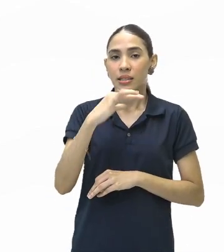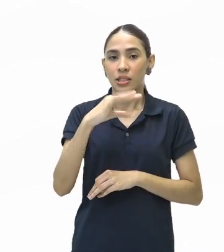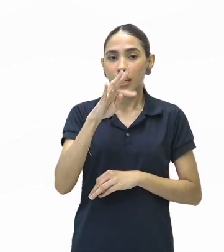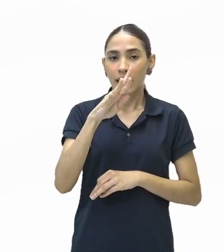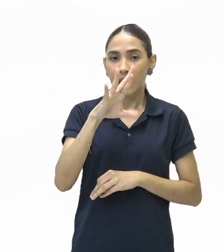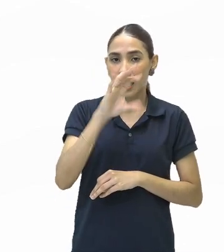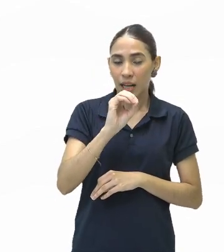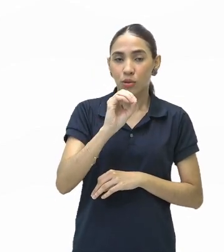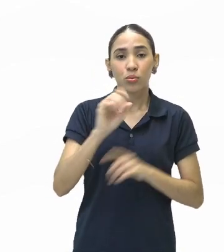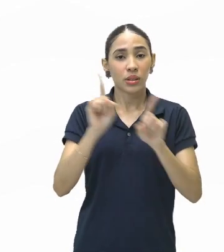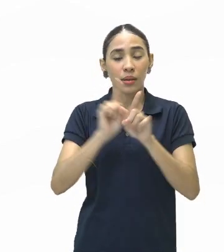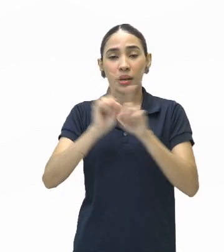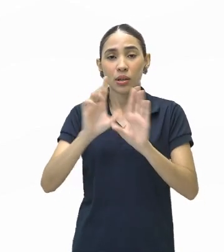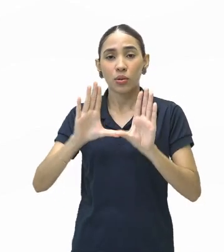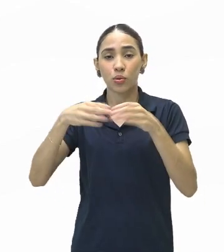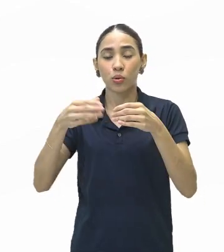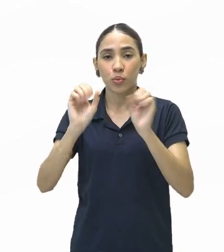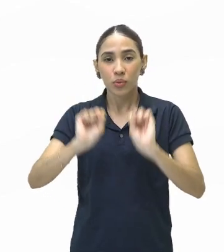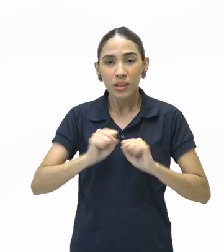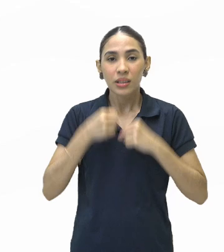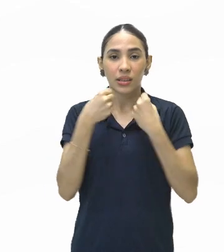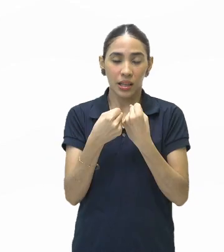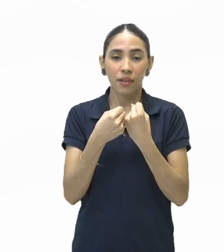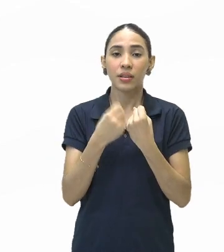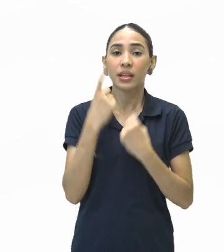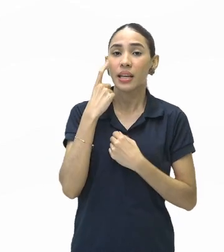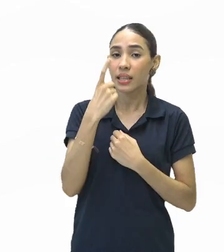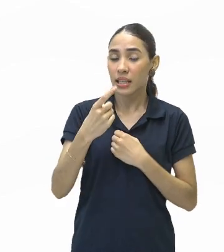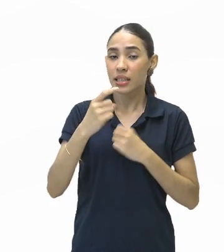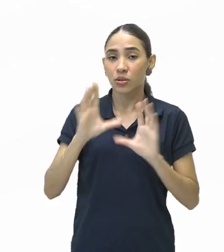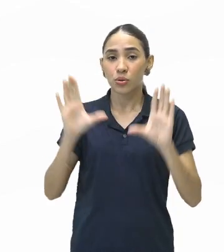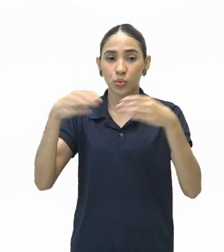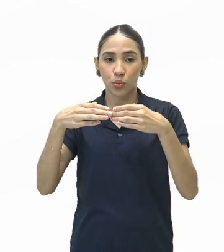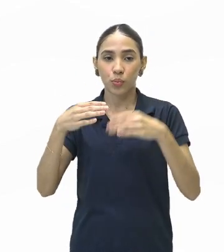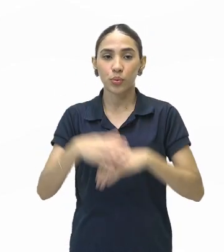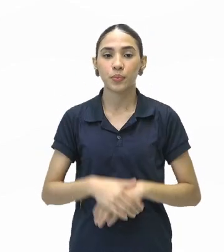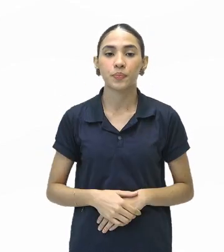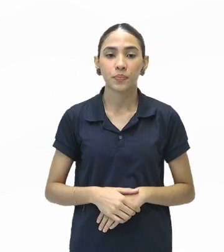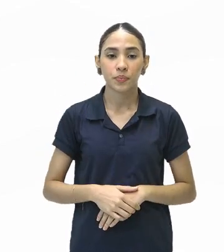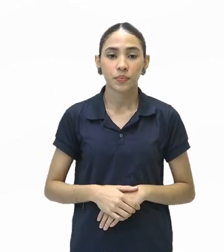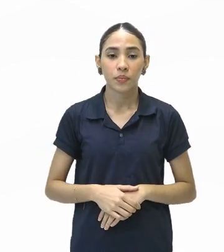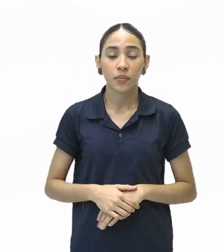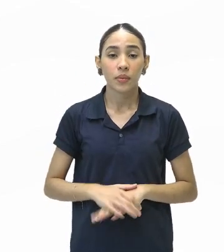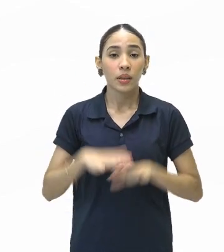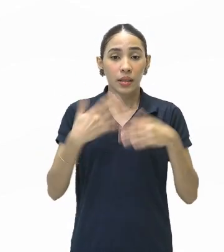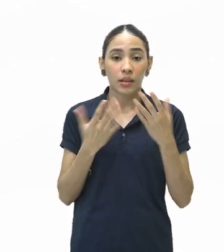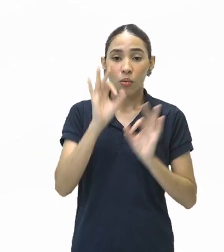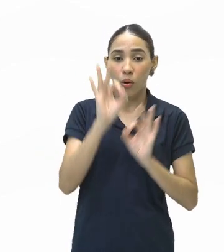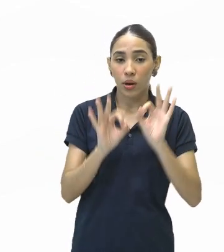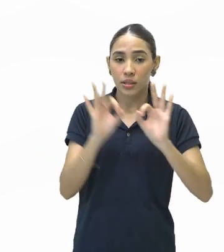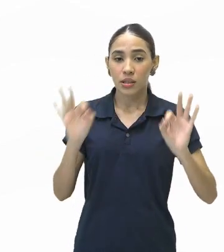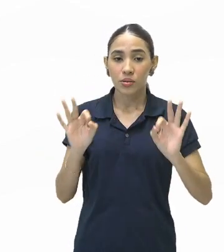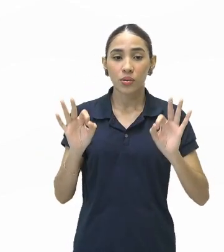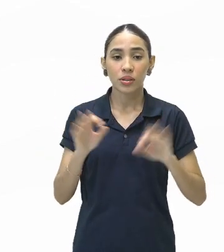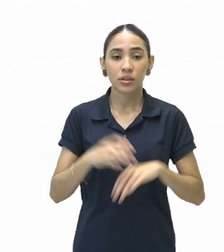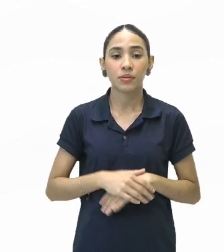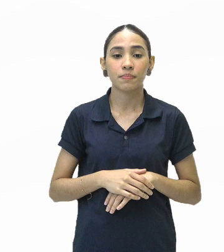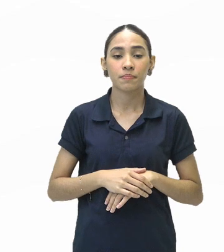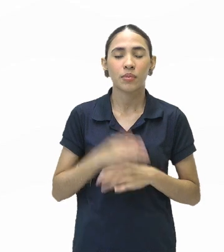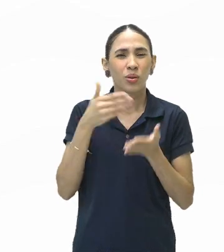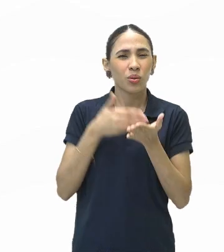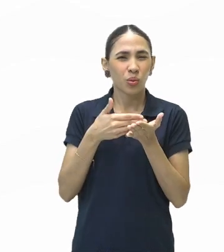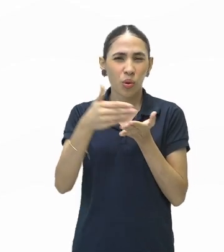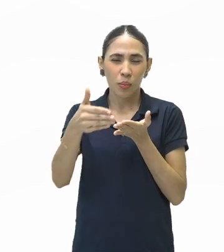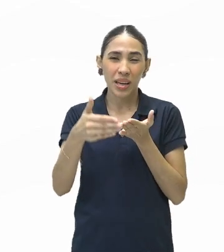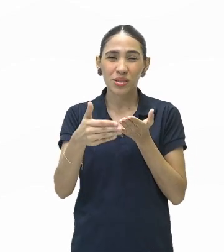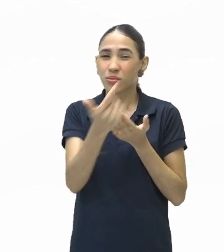associações para defender os seus interesses coletivos. Essas organizações, elas eram